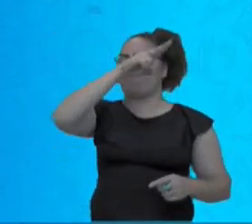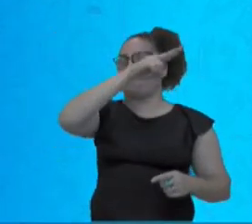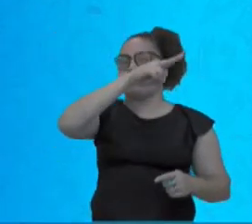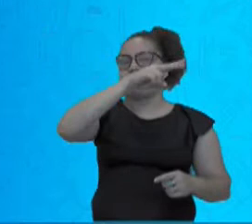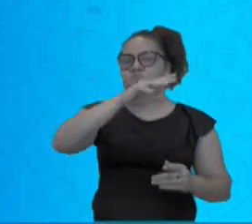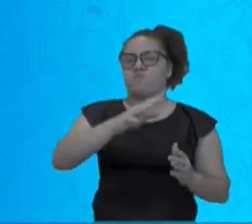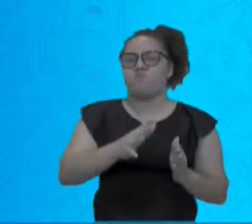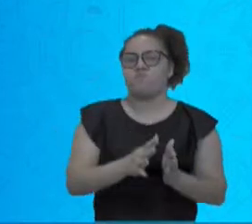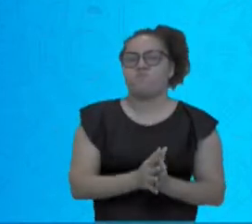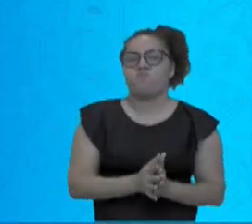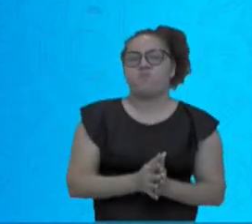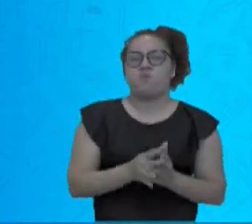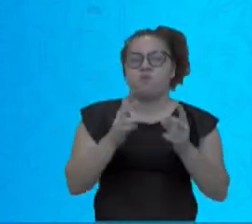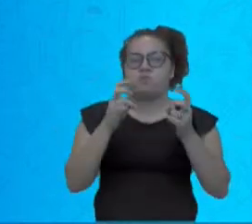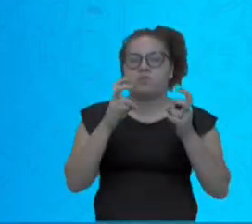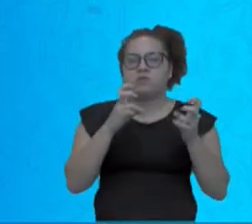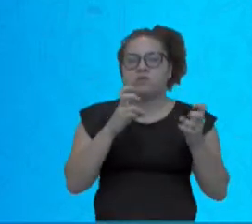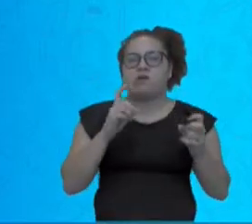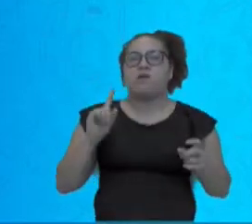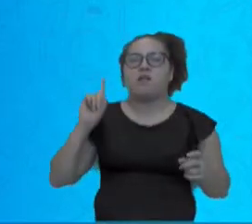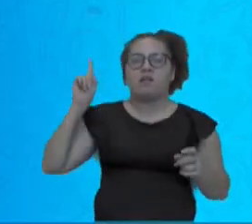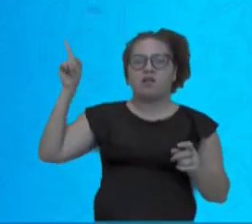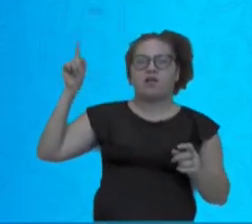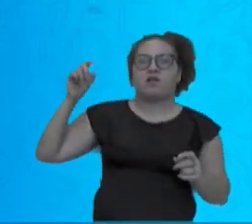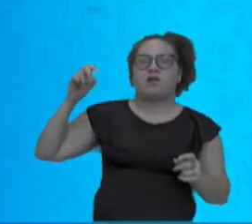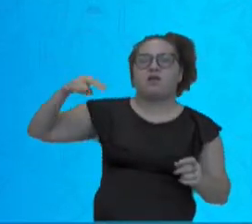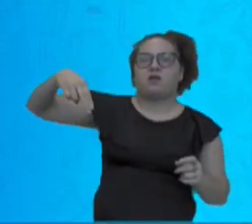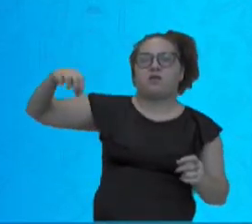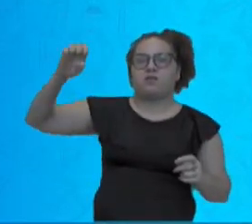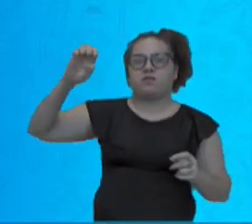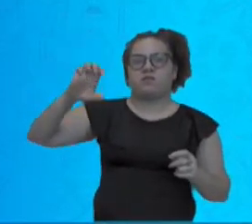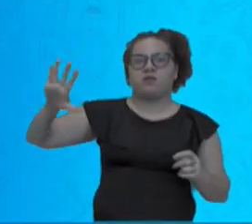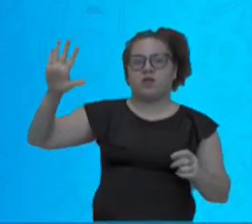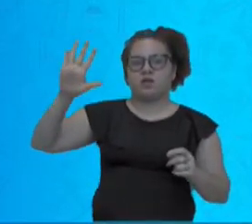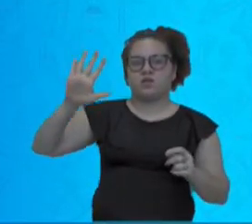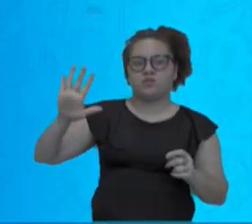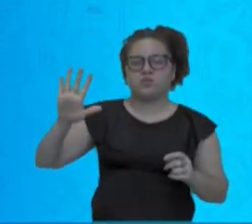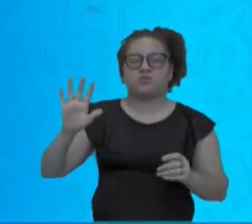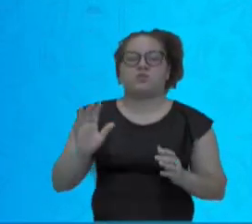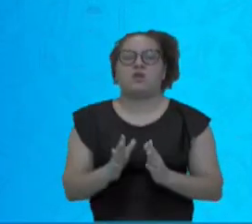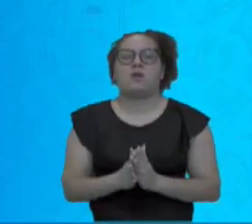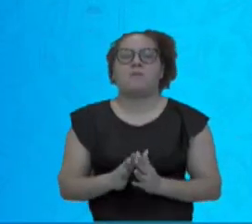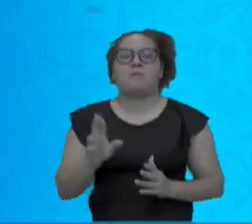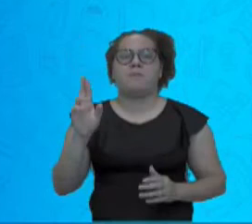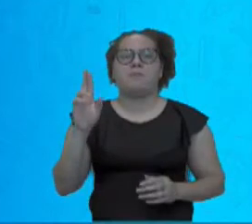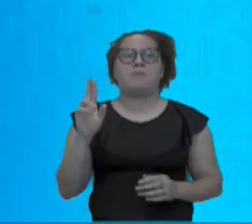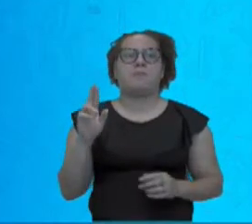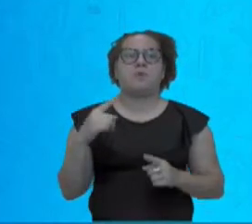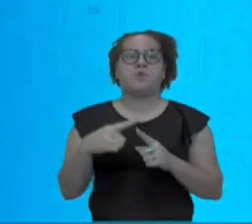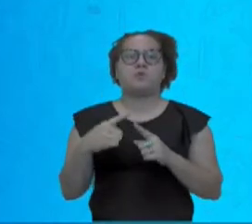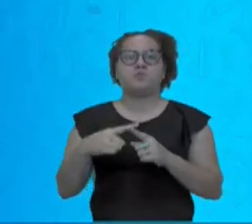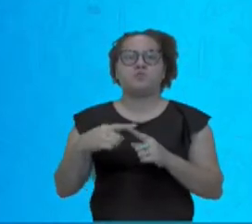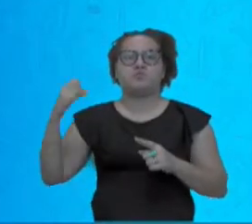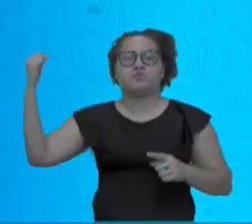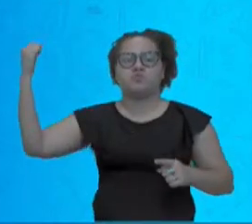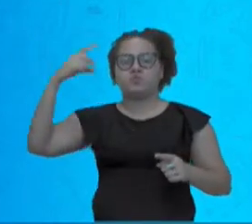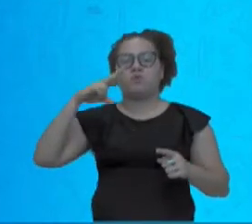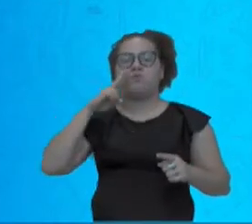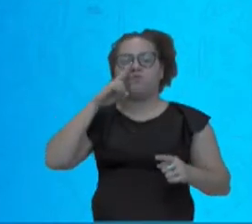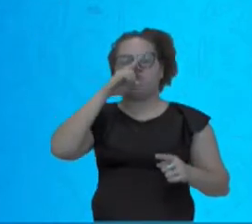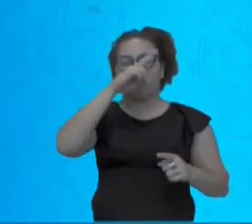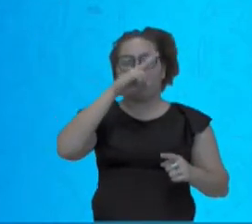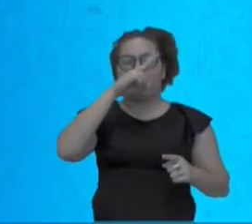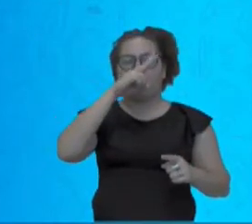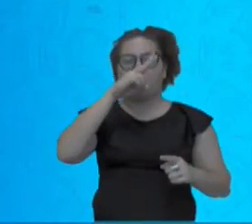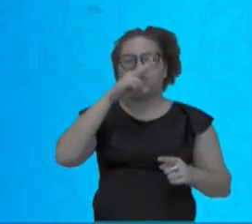olhar os vaqueiros, eles usam muita roupa grossa, é para proteger quando passam no meio